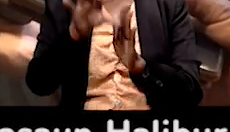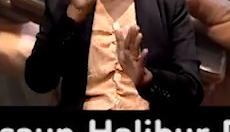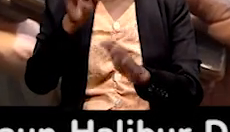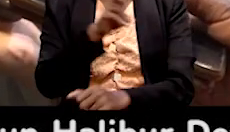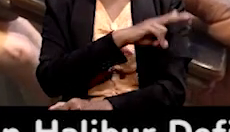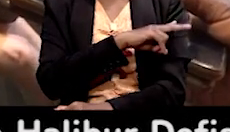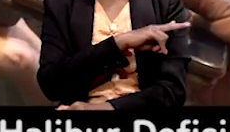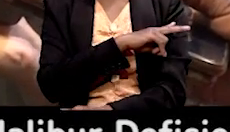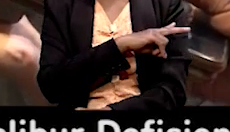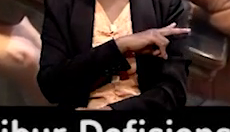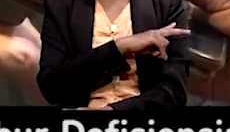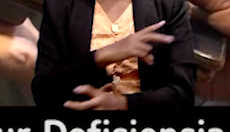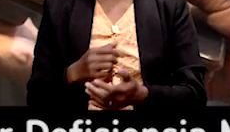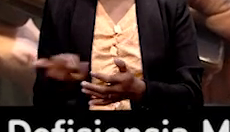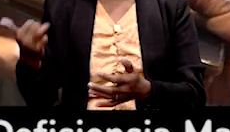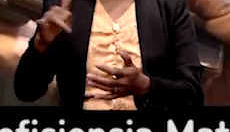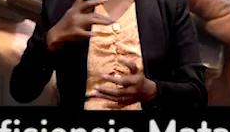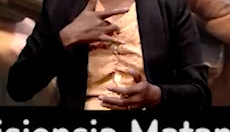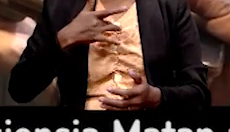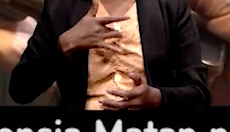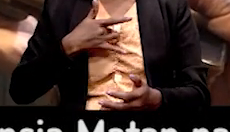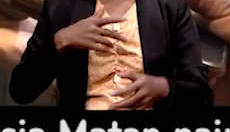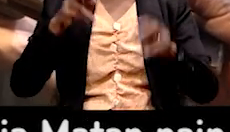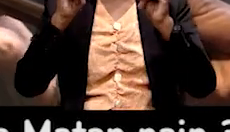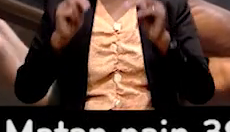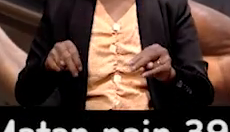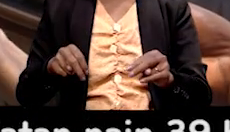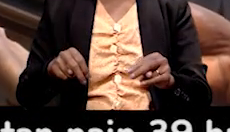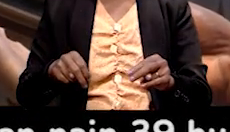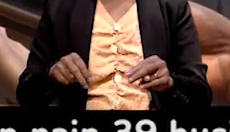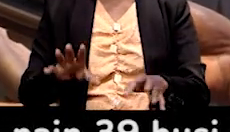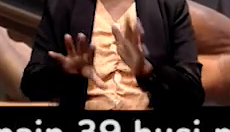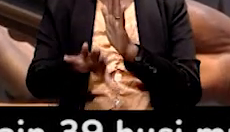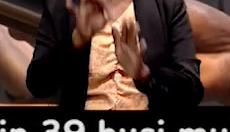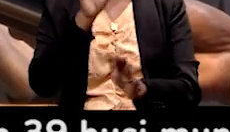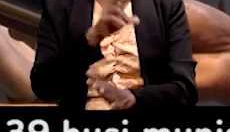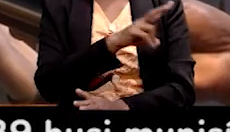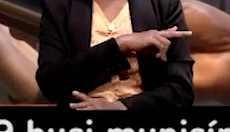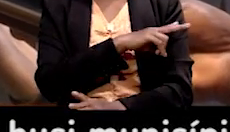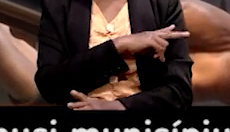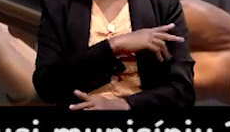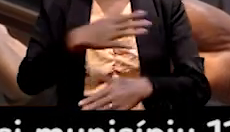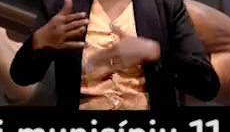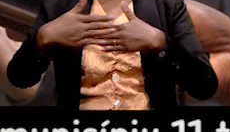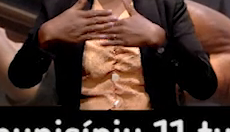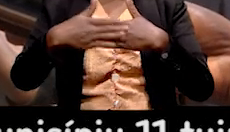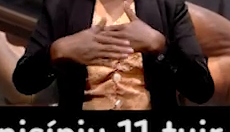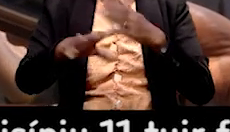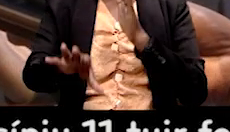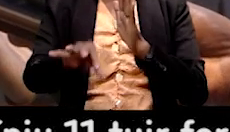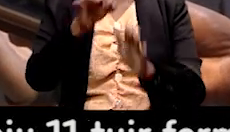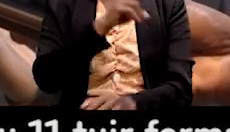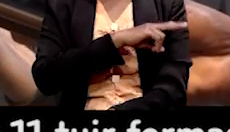vacina ainda não é, e se a sente que a se precisa reta antena vacina, então se a raguesca. Hak basic mayon atau bela hetan